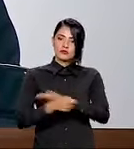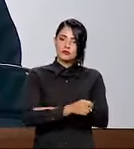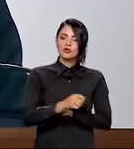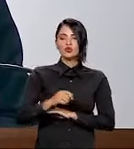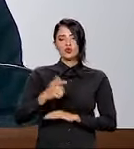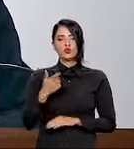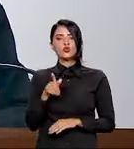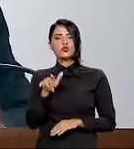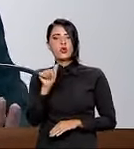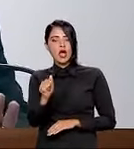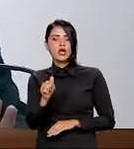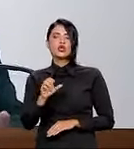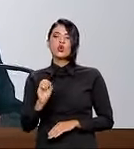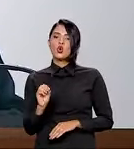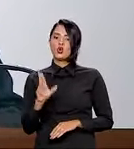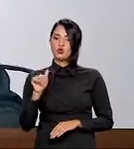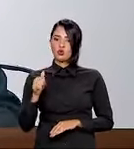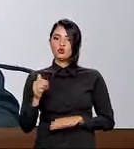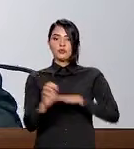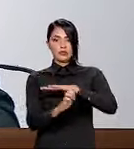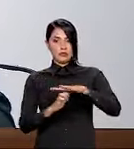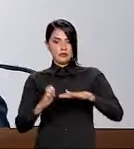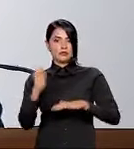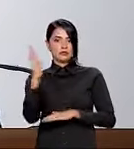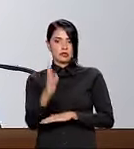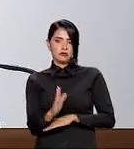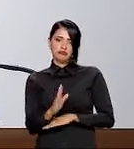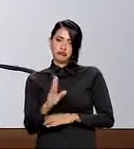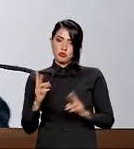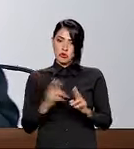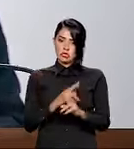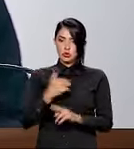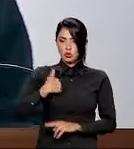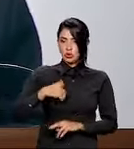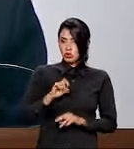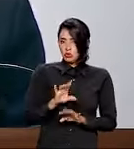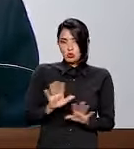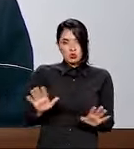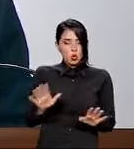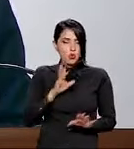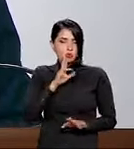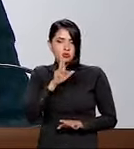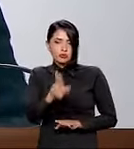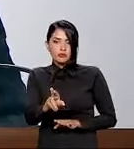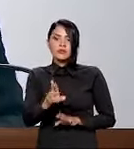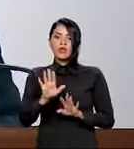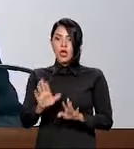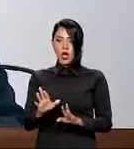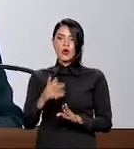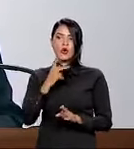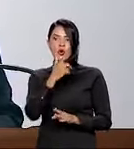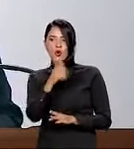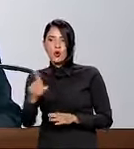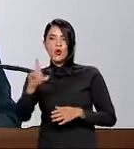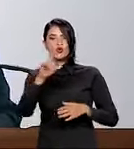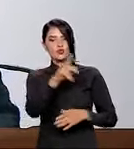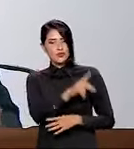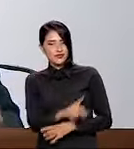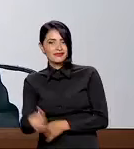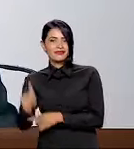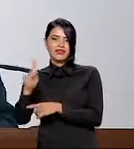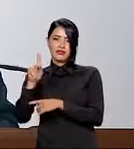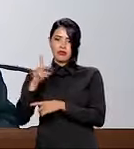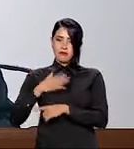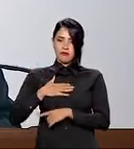empresas brasileiras. Bem, com relação à Argentina é isso. Com relação à fala dos outros presidentes, com relação à